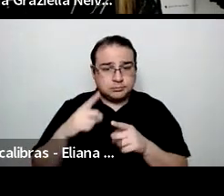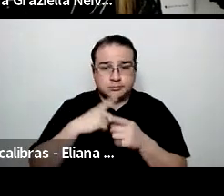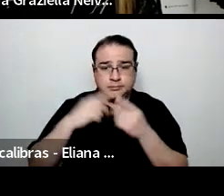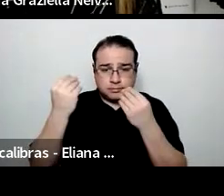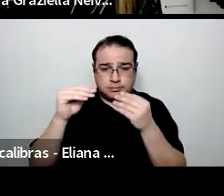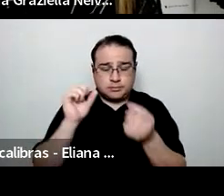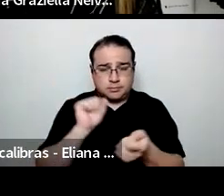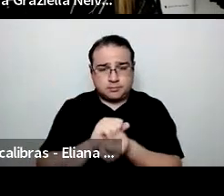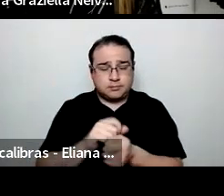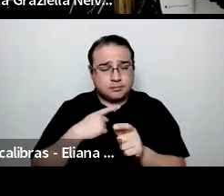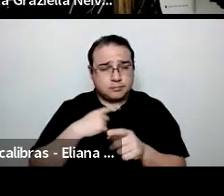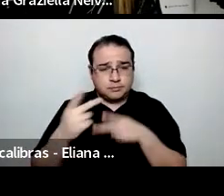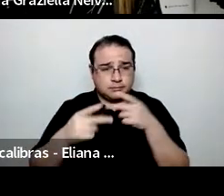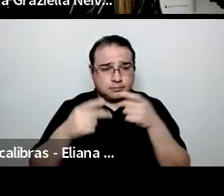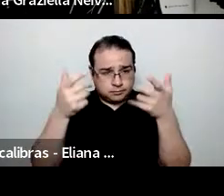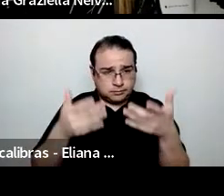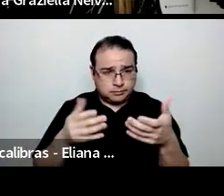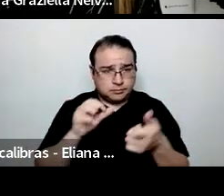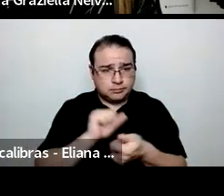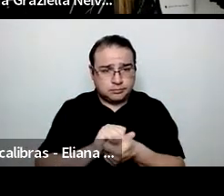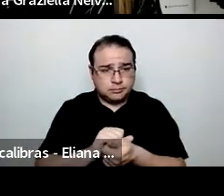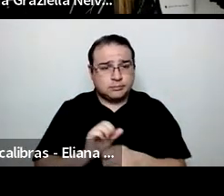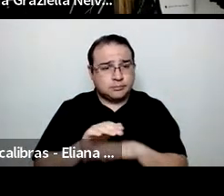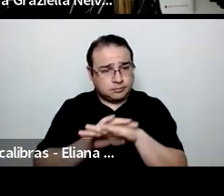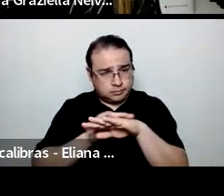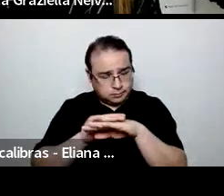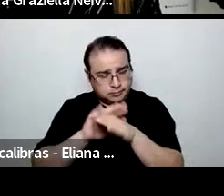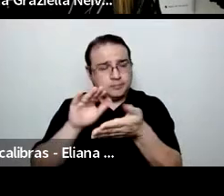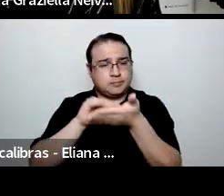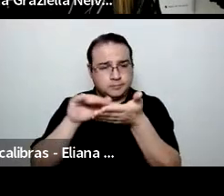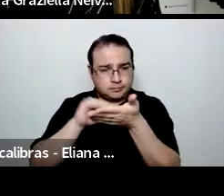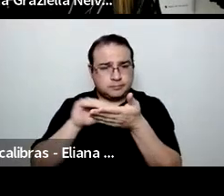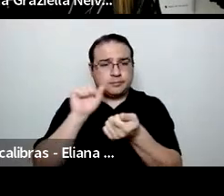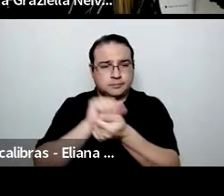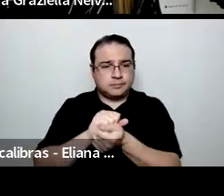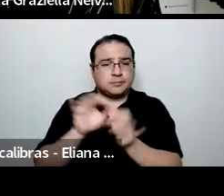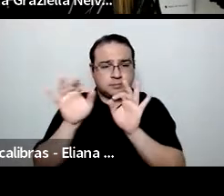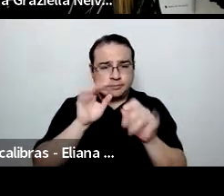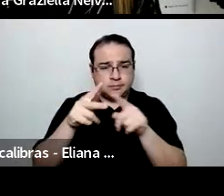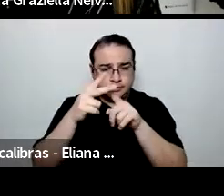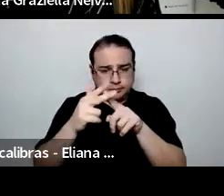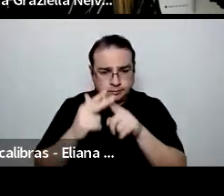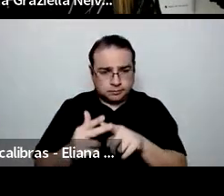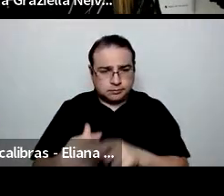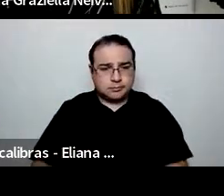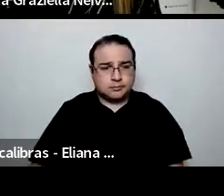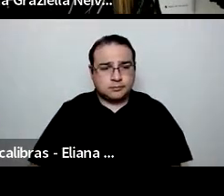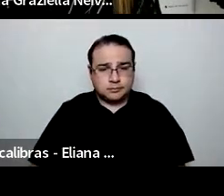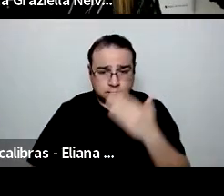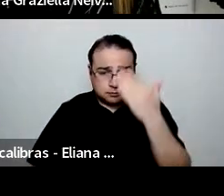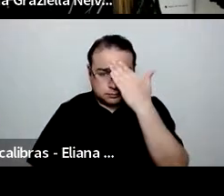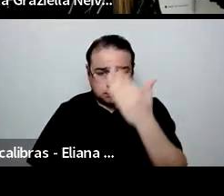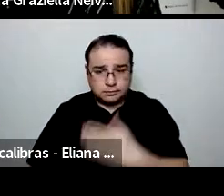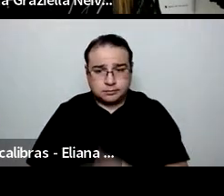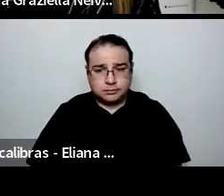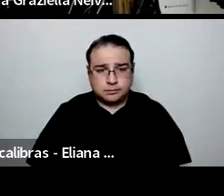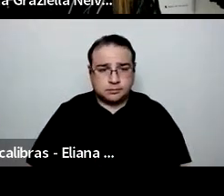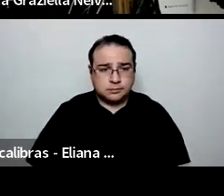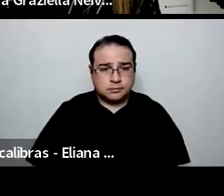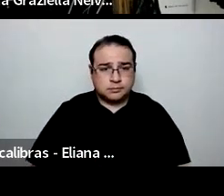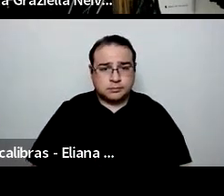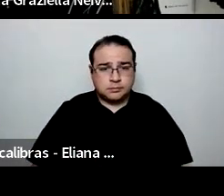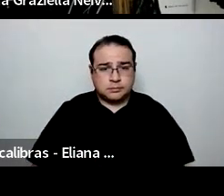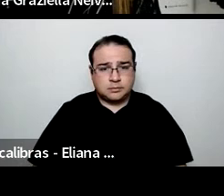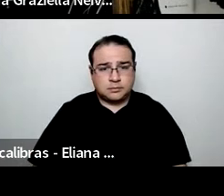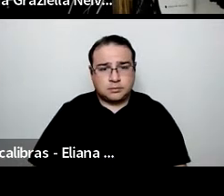registro não tô falando aqui com a secretária para fazer parte de tendência e nos